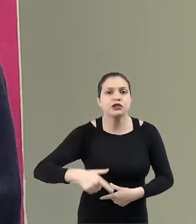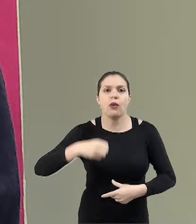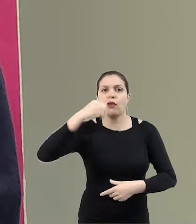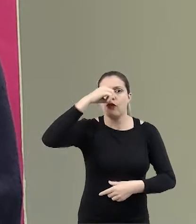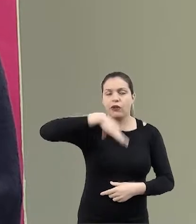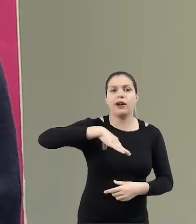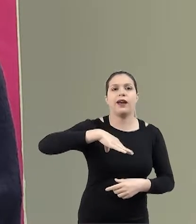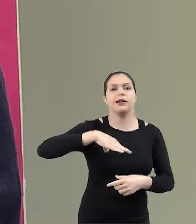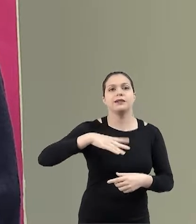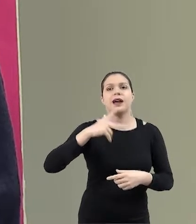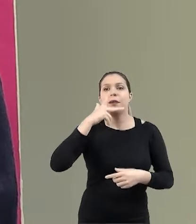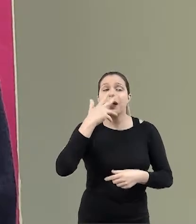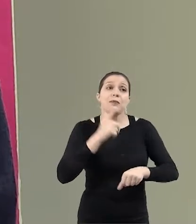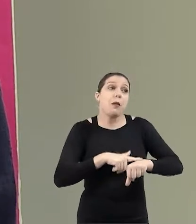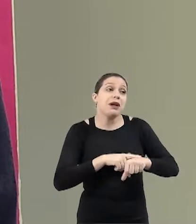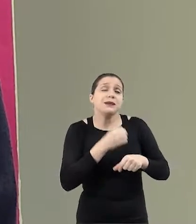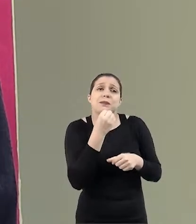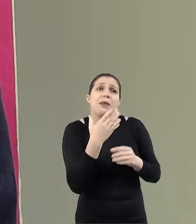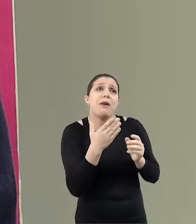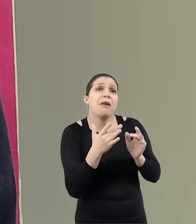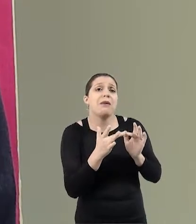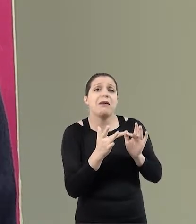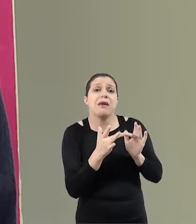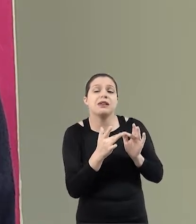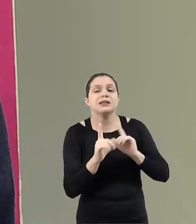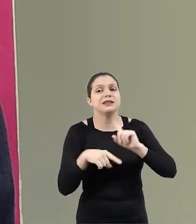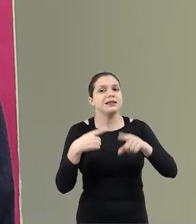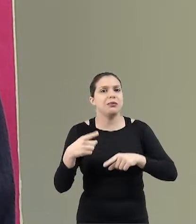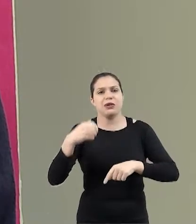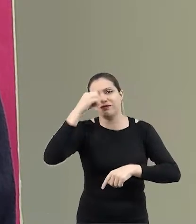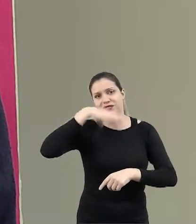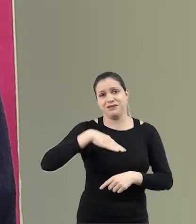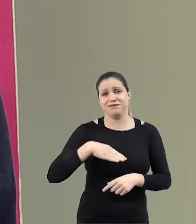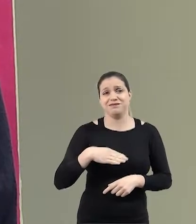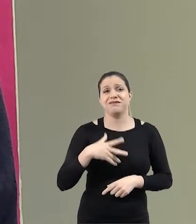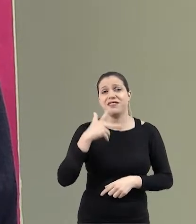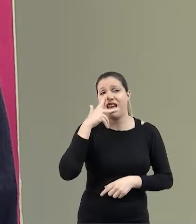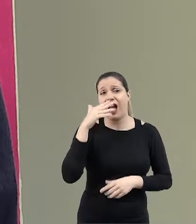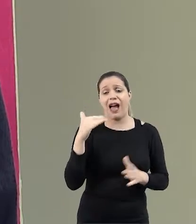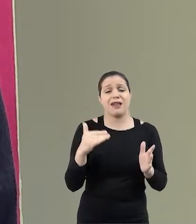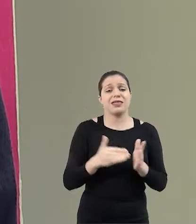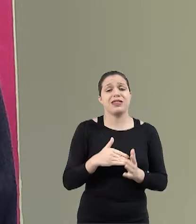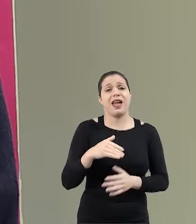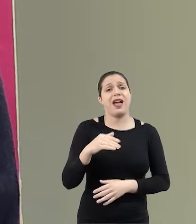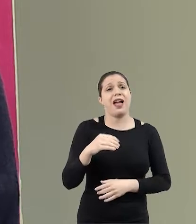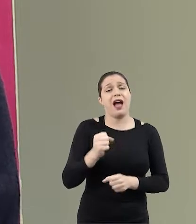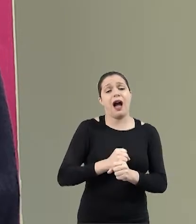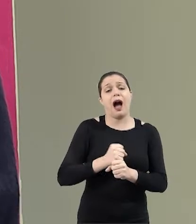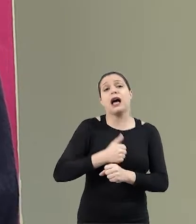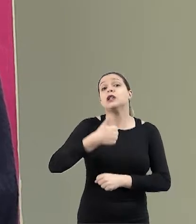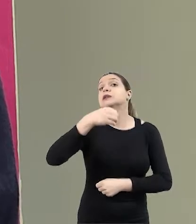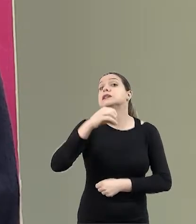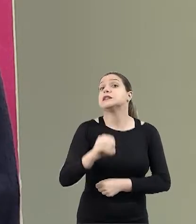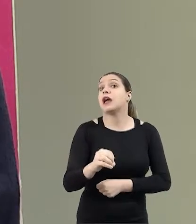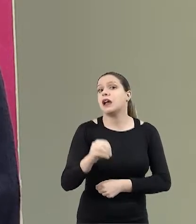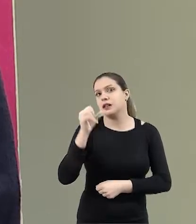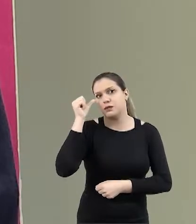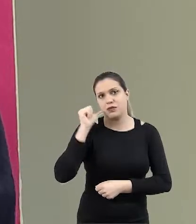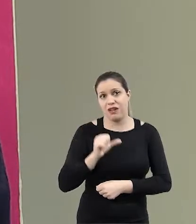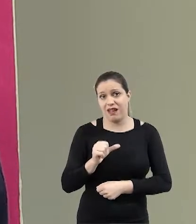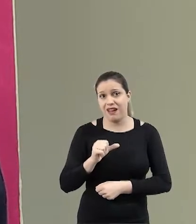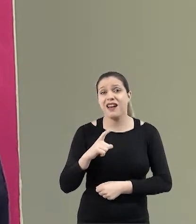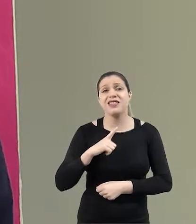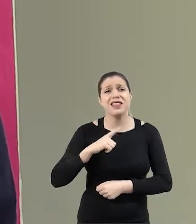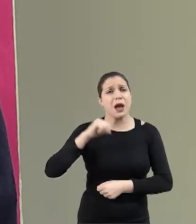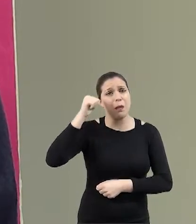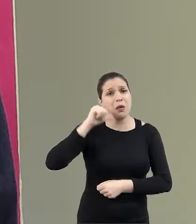a gente tem um estudo que fala que esse ciclo pode demorar até 10 anos para ser rompido. Então, nós temos mulheres que relatam que viveram